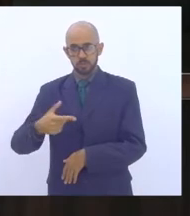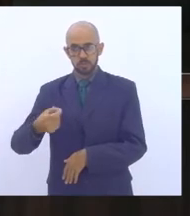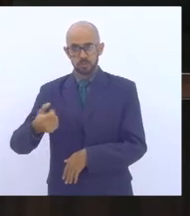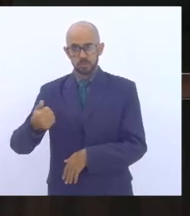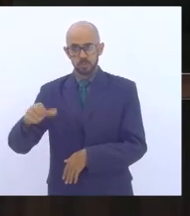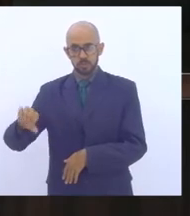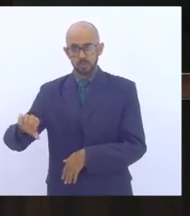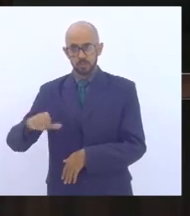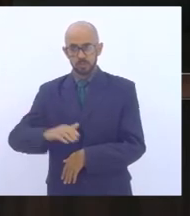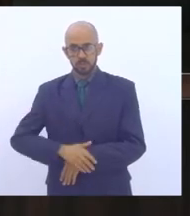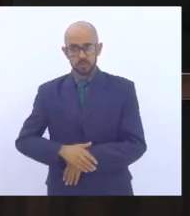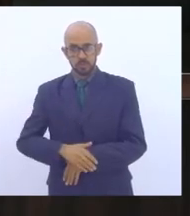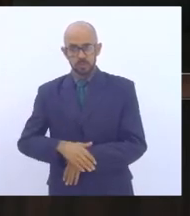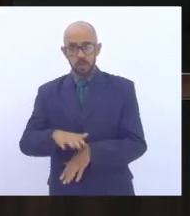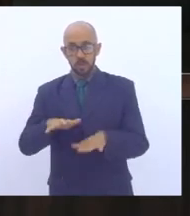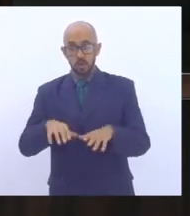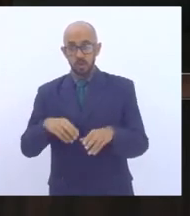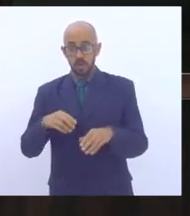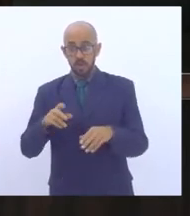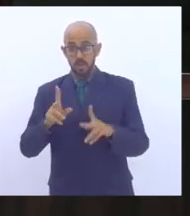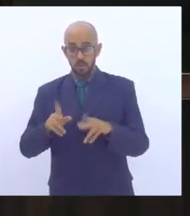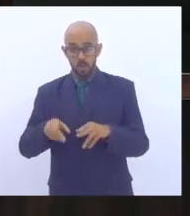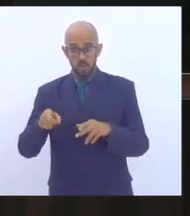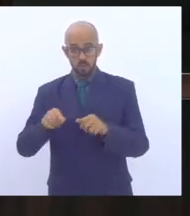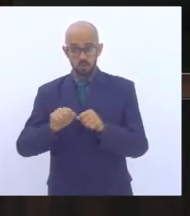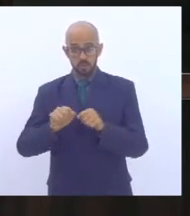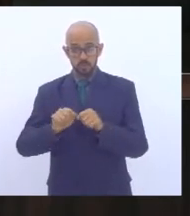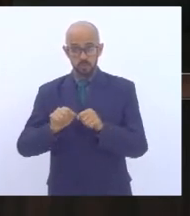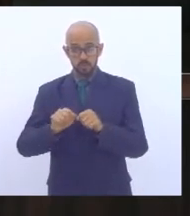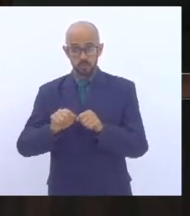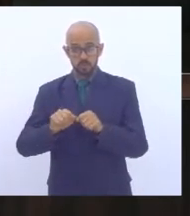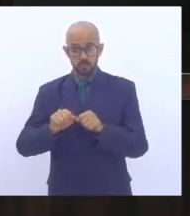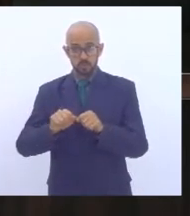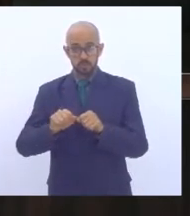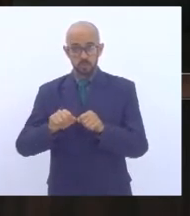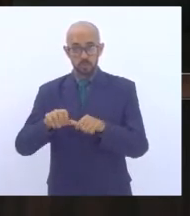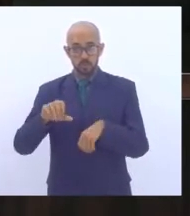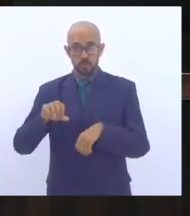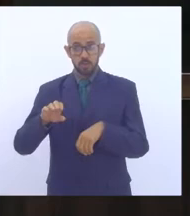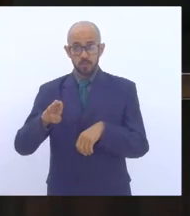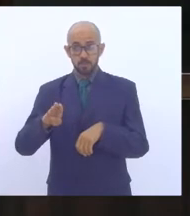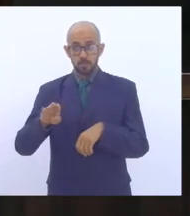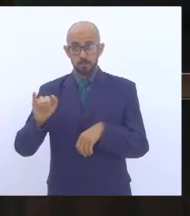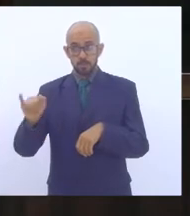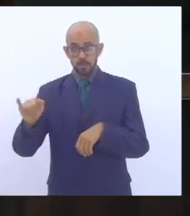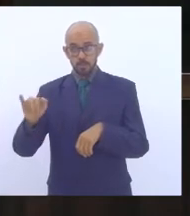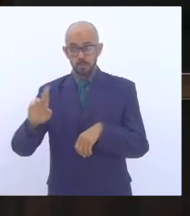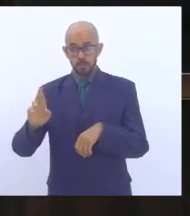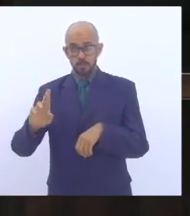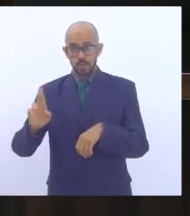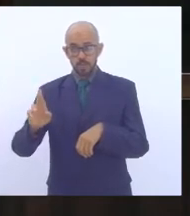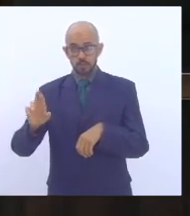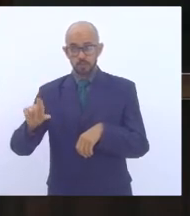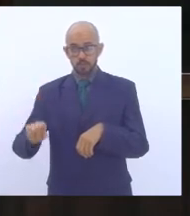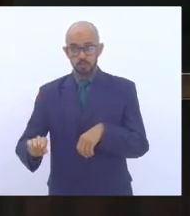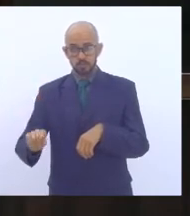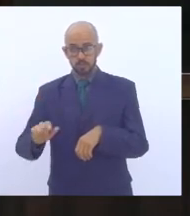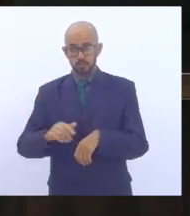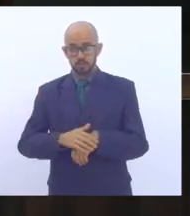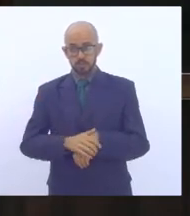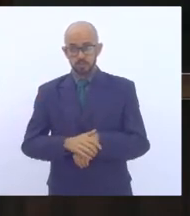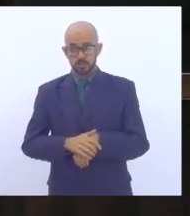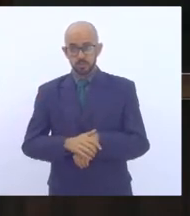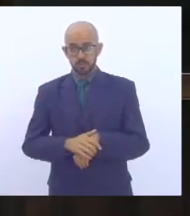forma que foi feita de no mínimo 9 bilhões de reais podemos ser 9.9 bilhões de reais